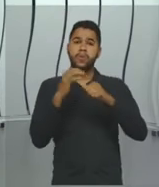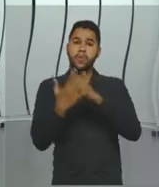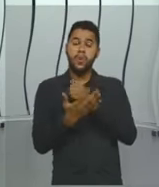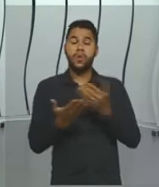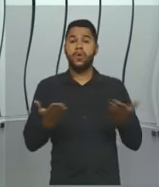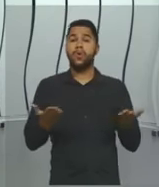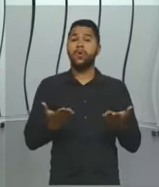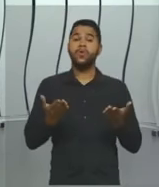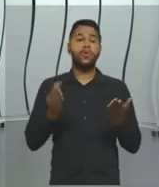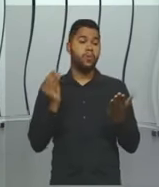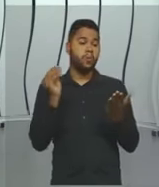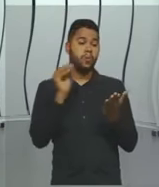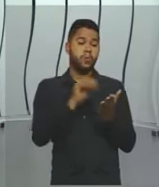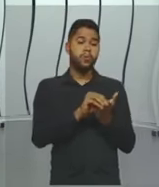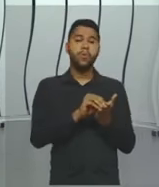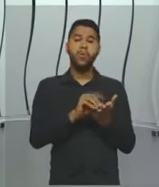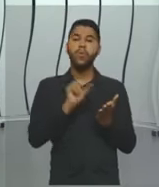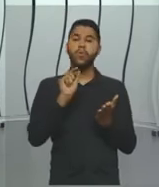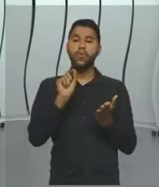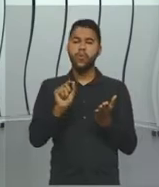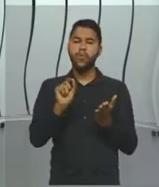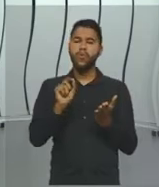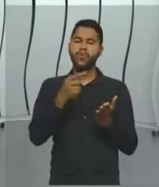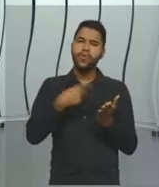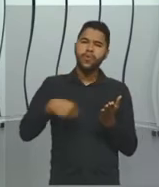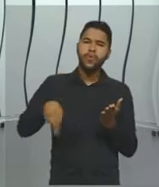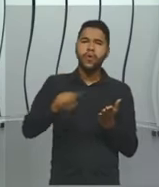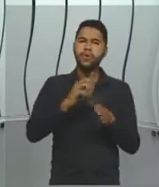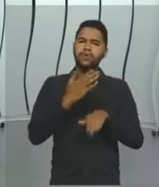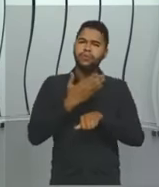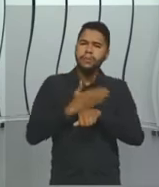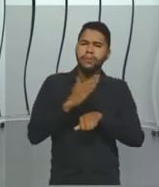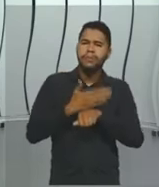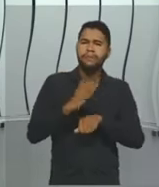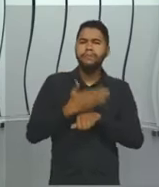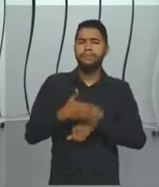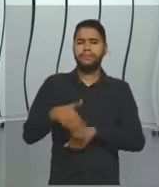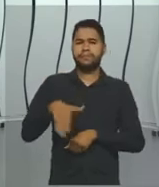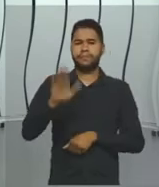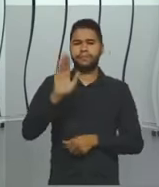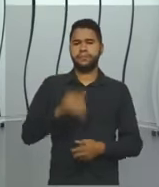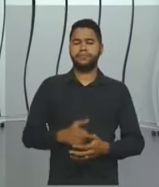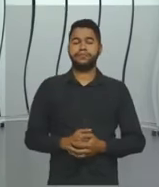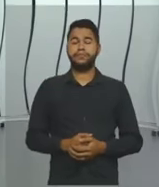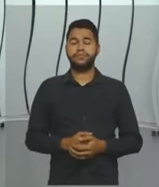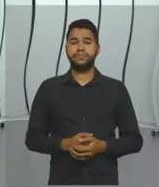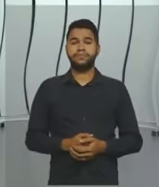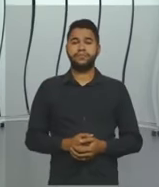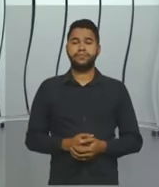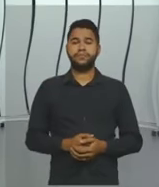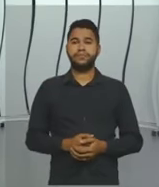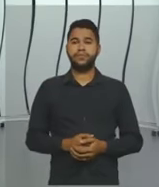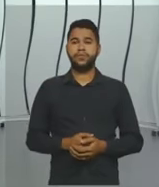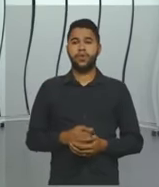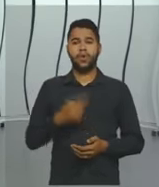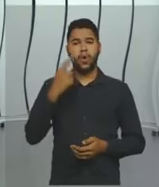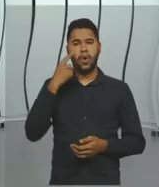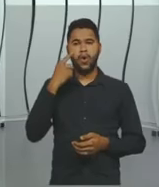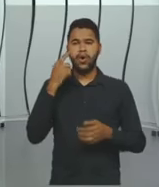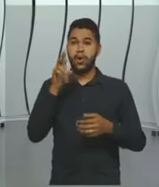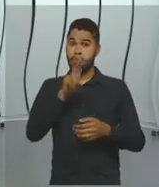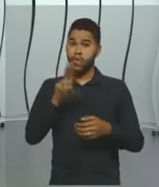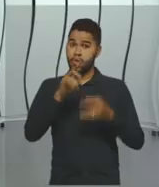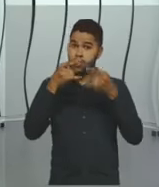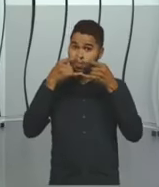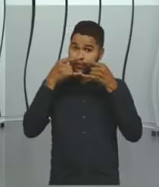Hoje eu coloquei aqui no meiozinho para a gente poder praticar um pouco mais. Então, tem aí, ó, wear a face mask, que é